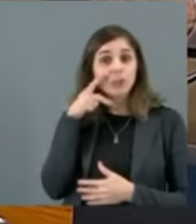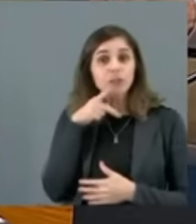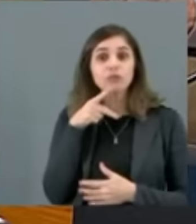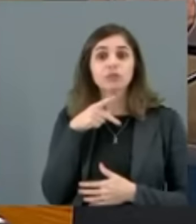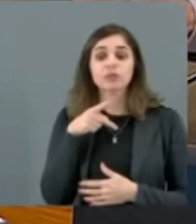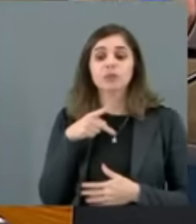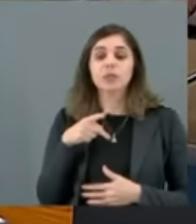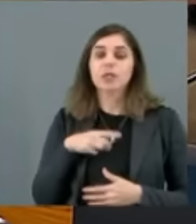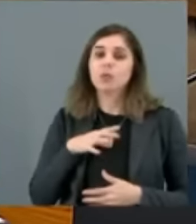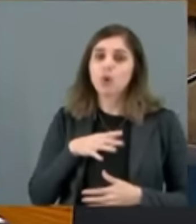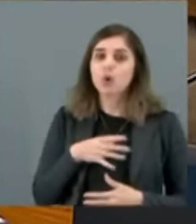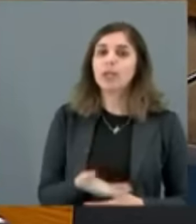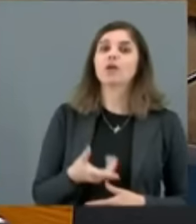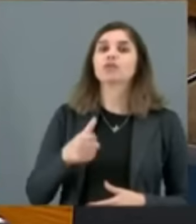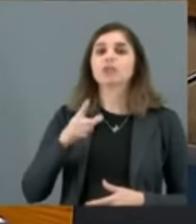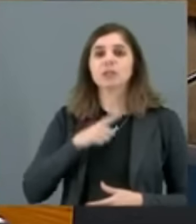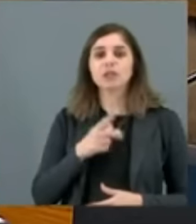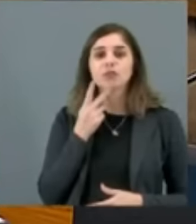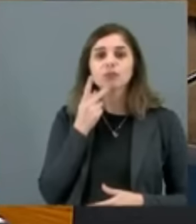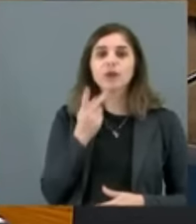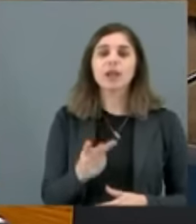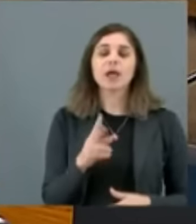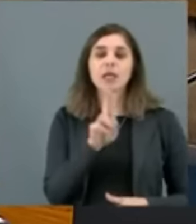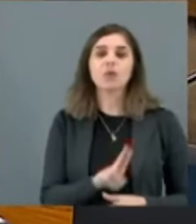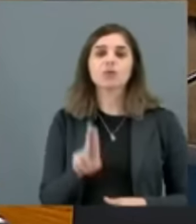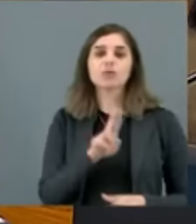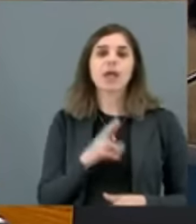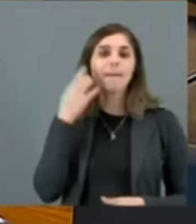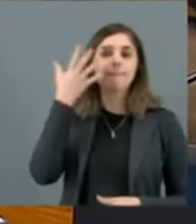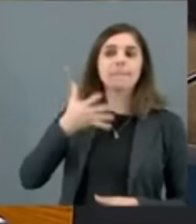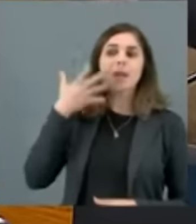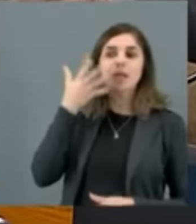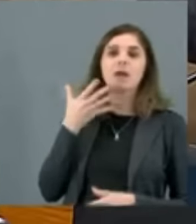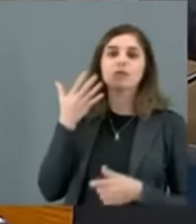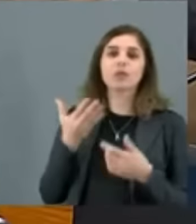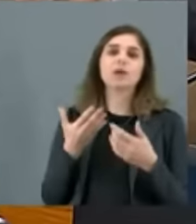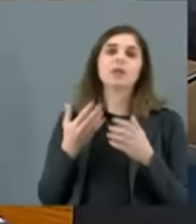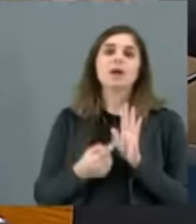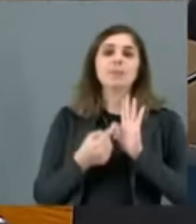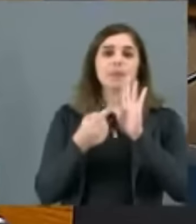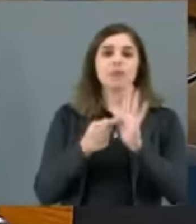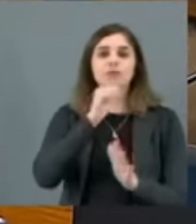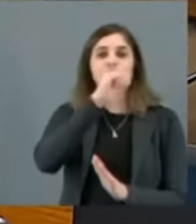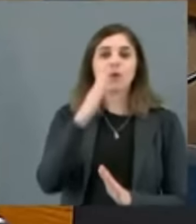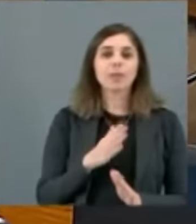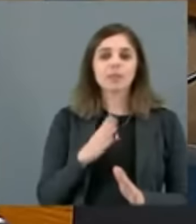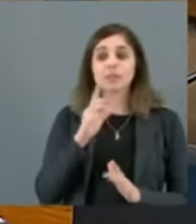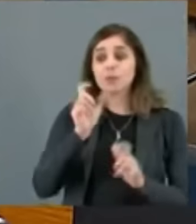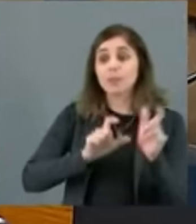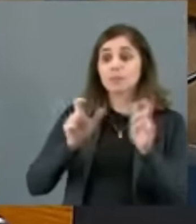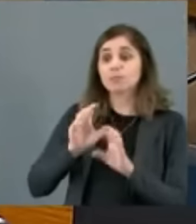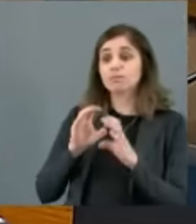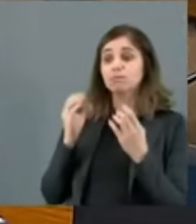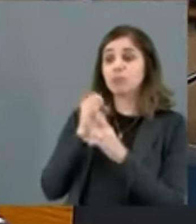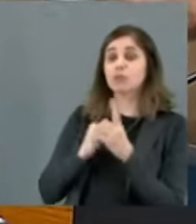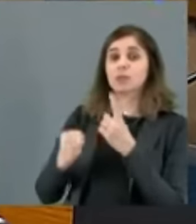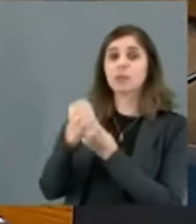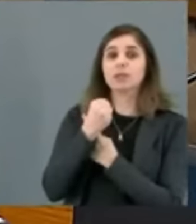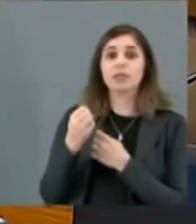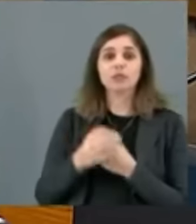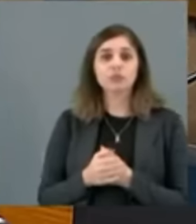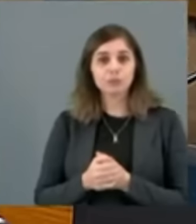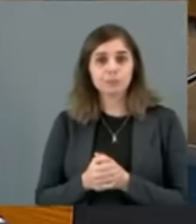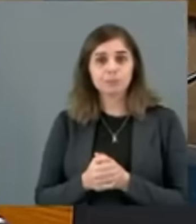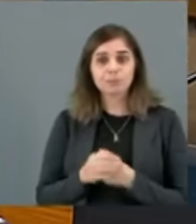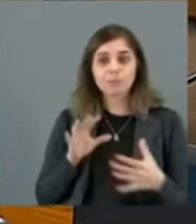dizer, é usar a palavra para apresentar o Brasil ao Brasil. É derrubar os muros do parlamento e interagir